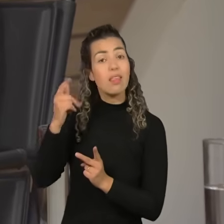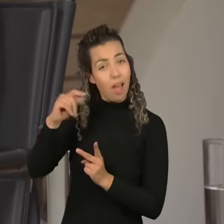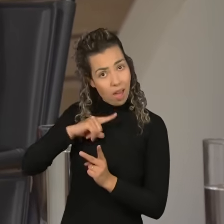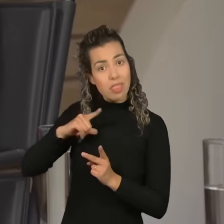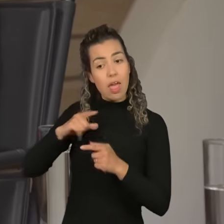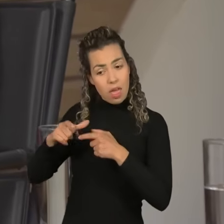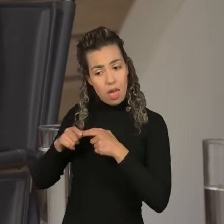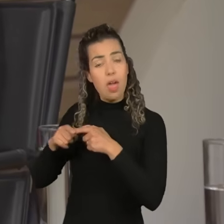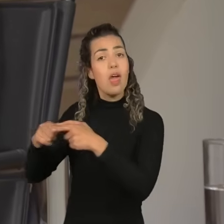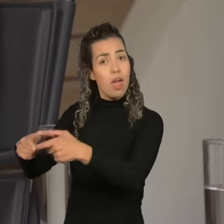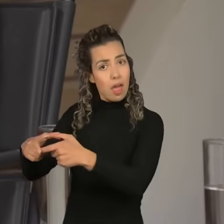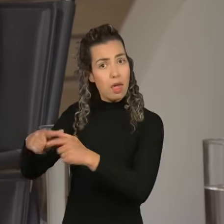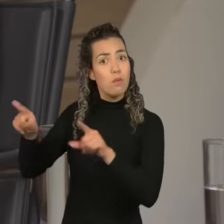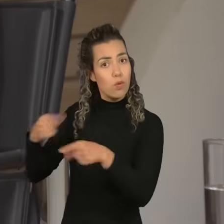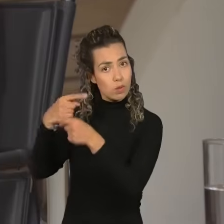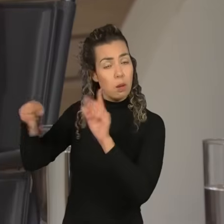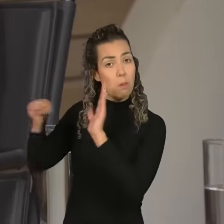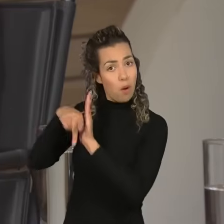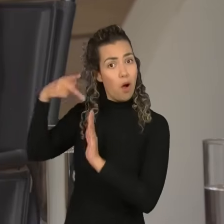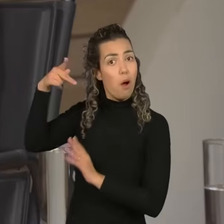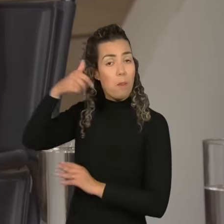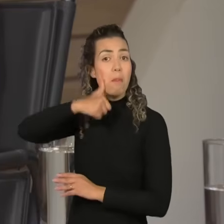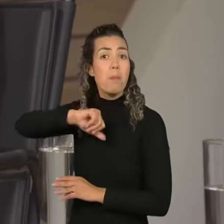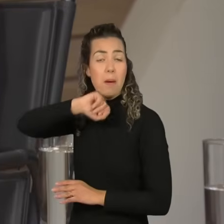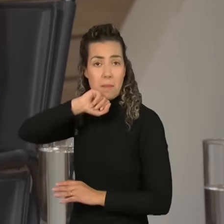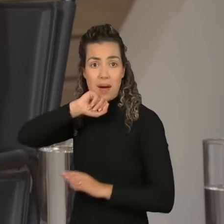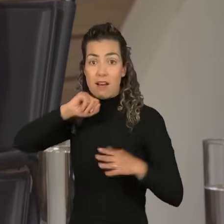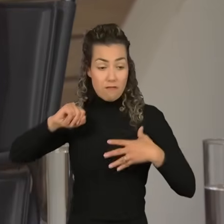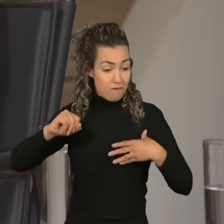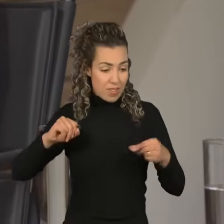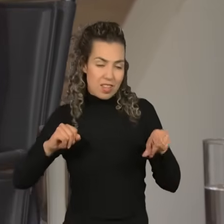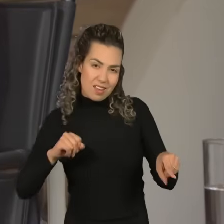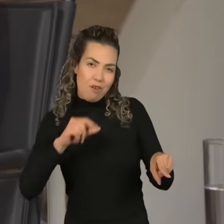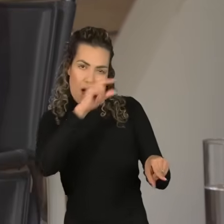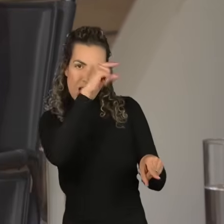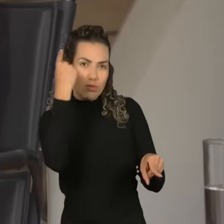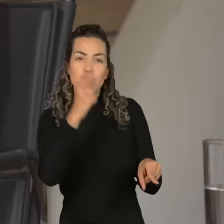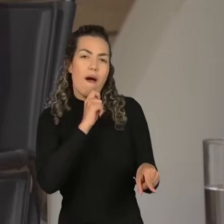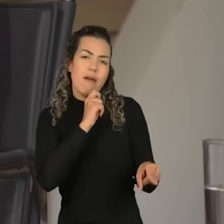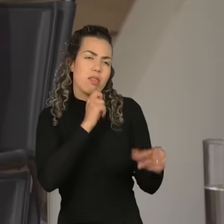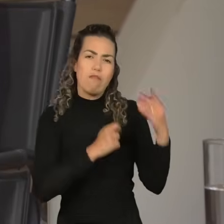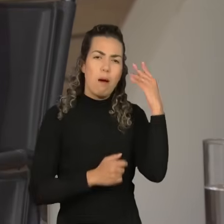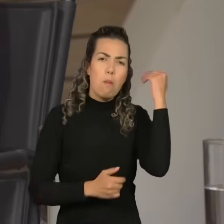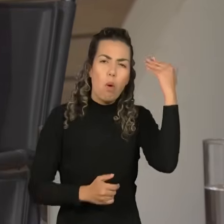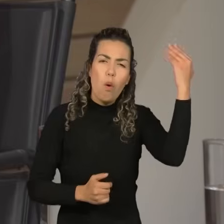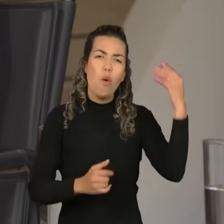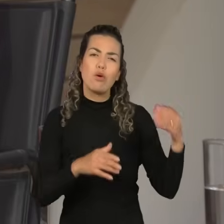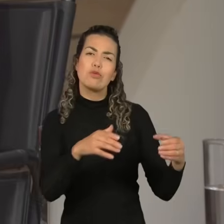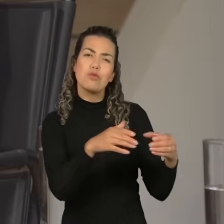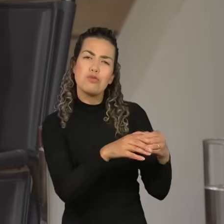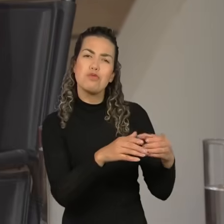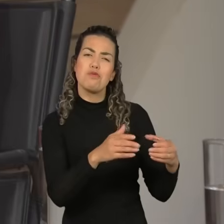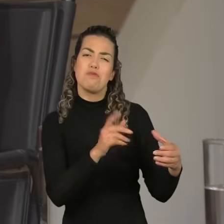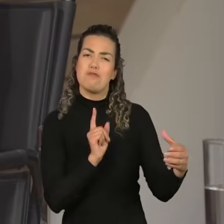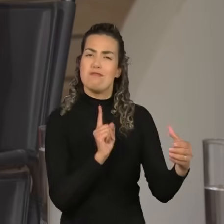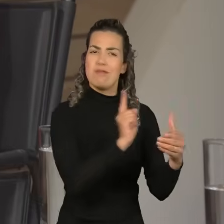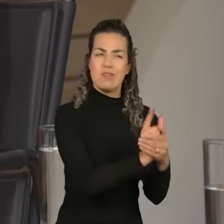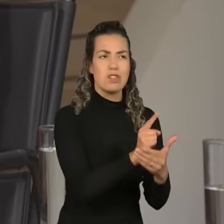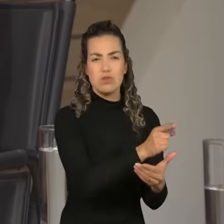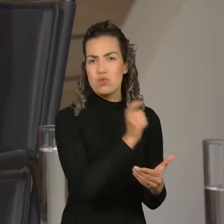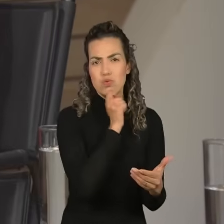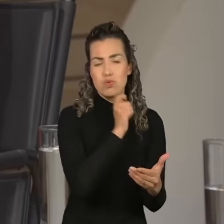músico conhecido, fazer parte do Barão Vermelho e tudo mais. Mas eu acho que também ele estava no momento ali inicial